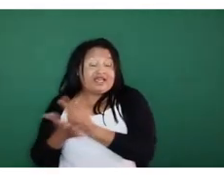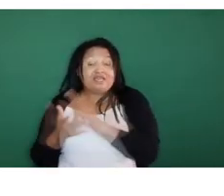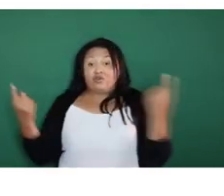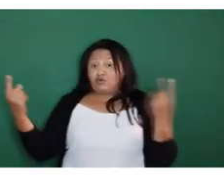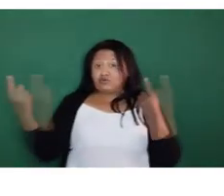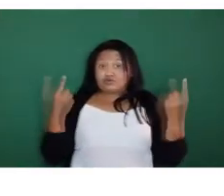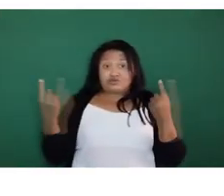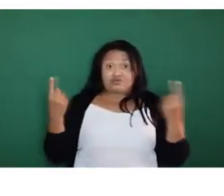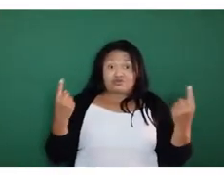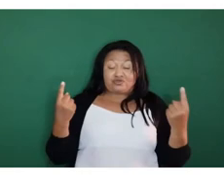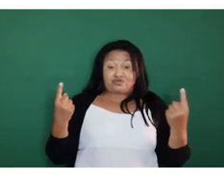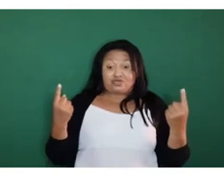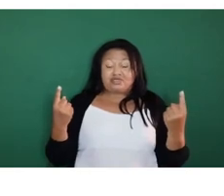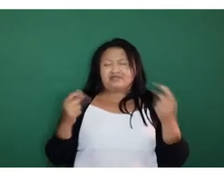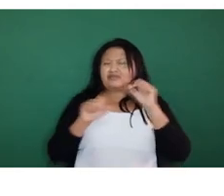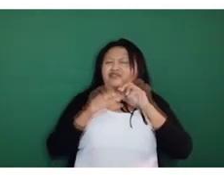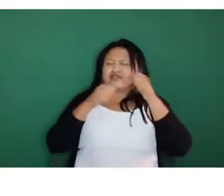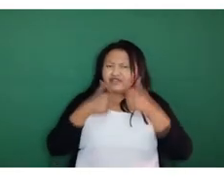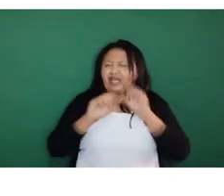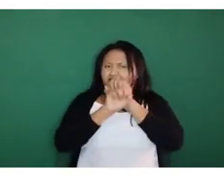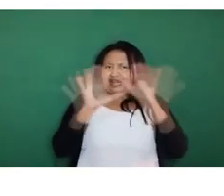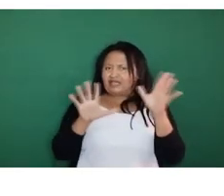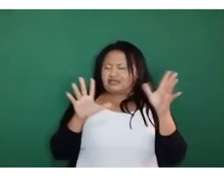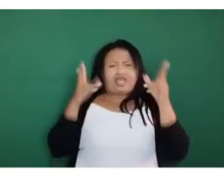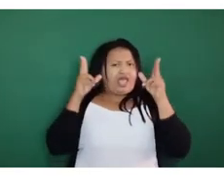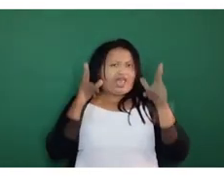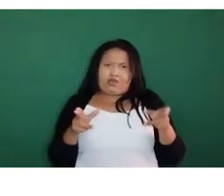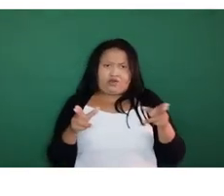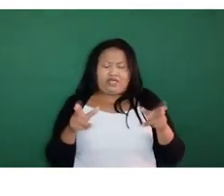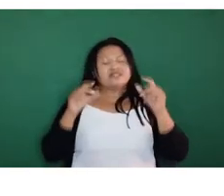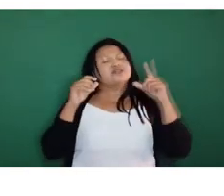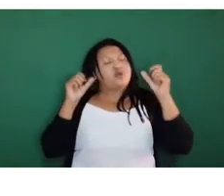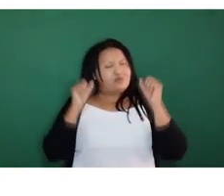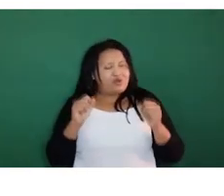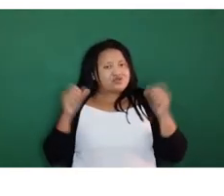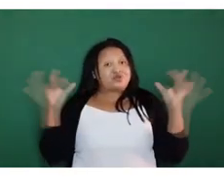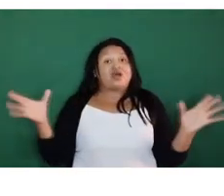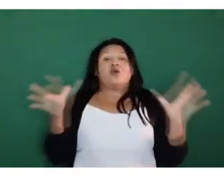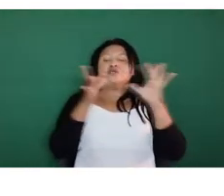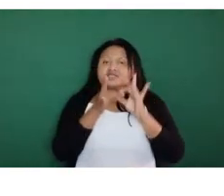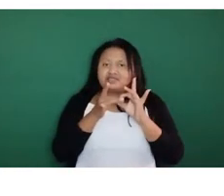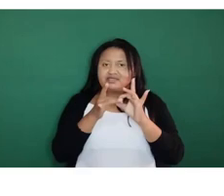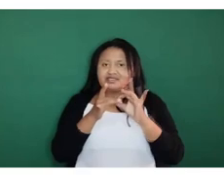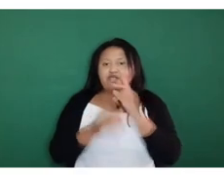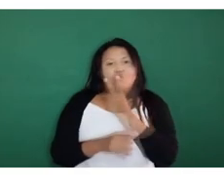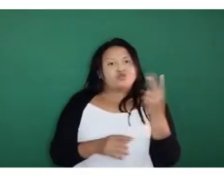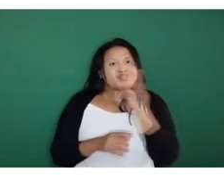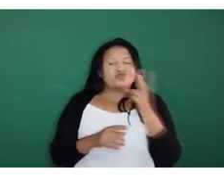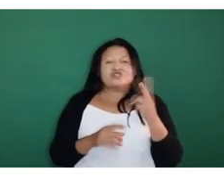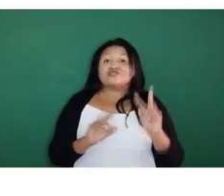dos dois obviamente Mas às vezes não fica tão claro obviamente é a mesma então eu posso igualar esses dois valores de x